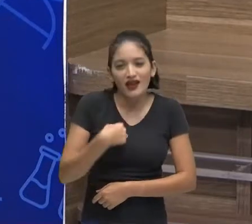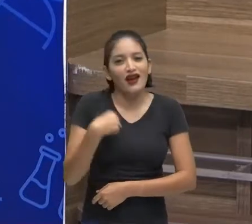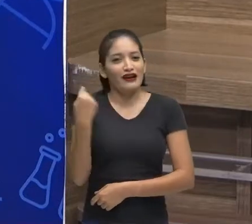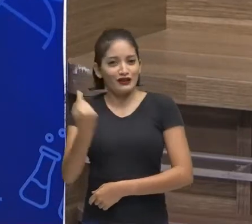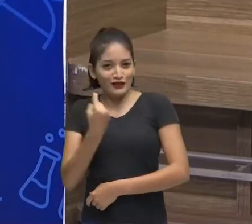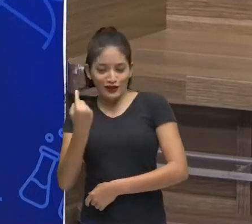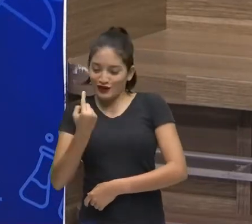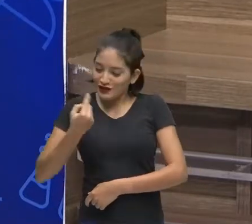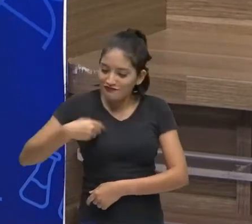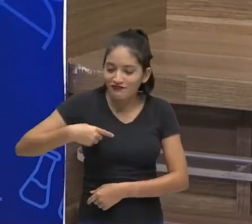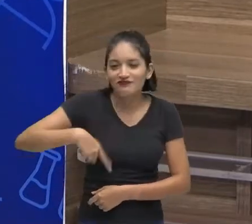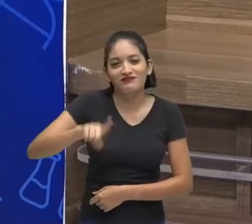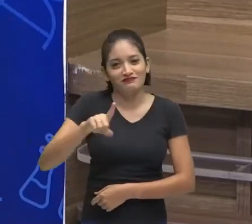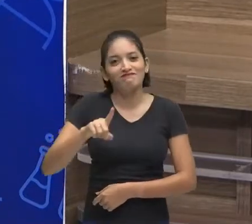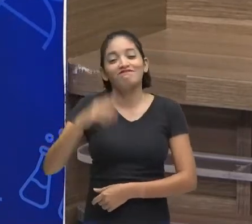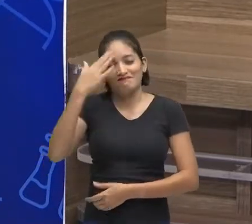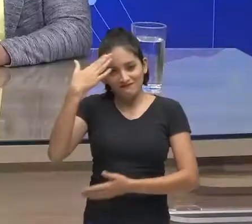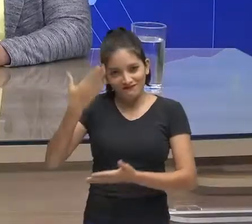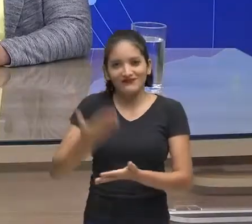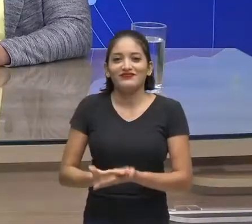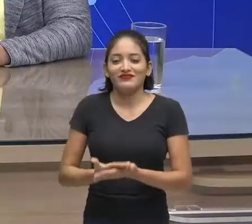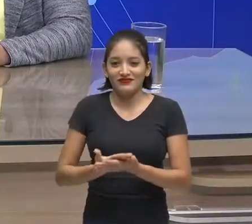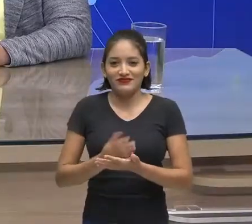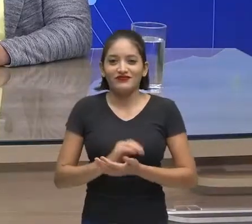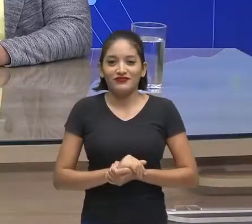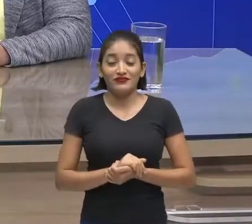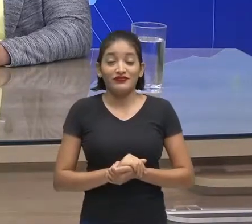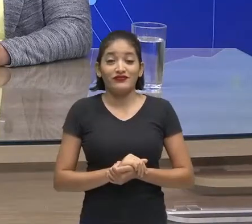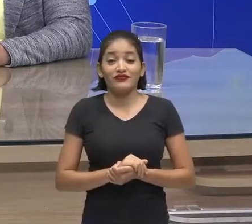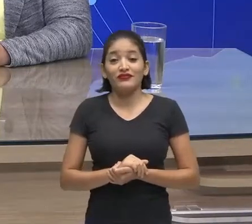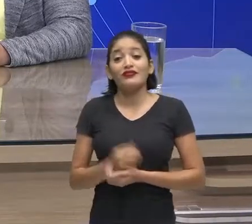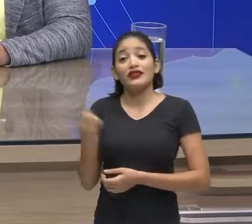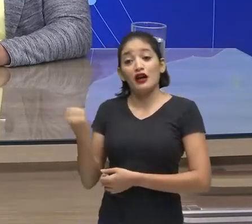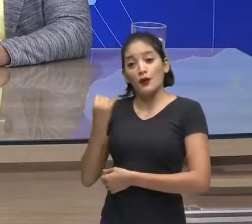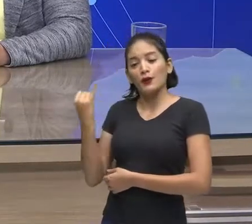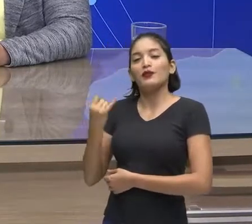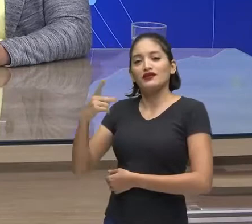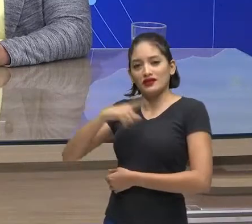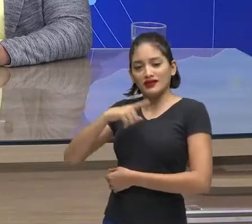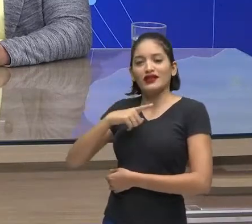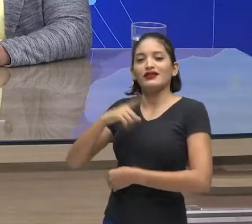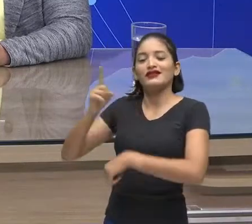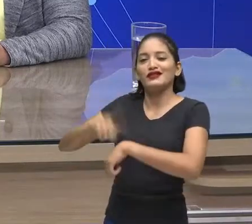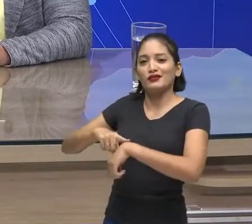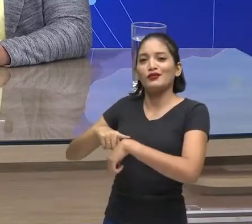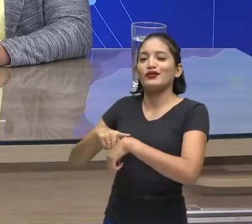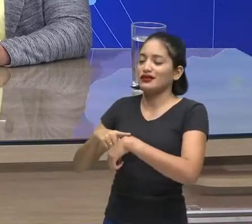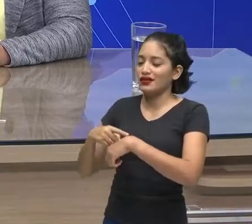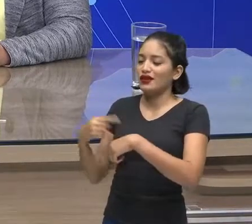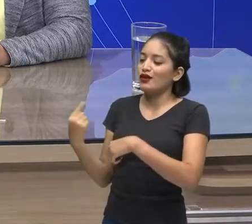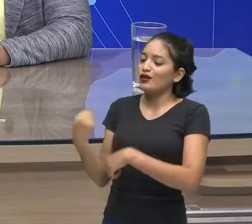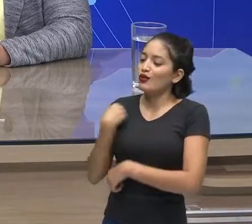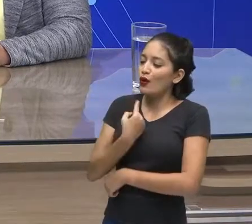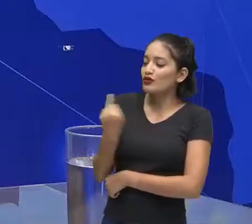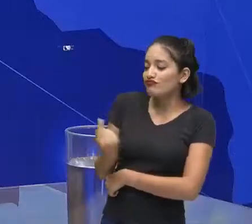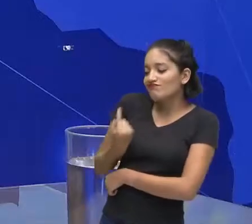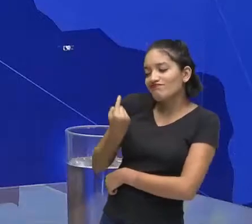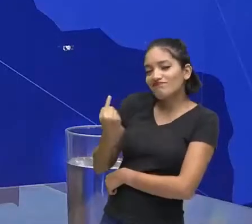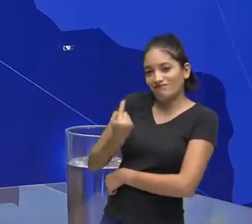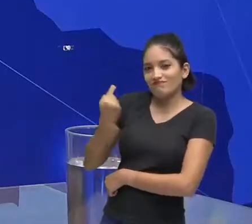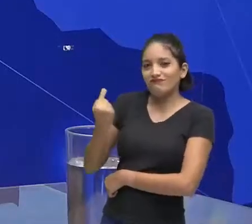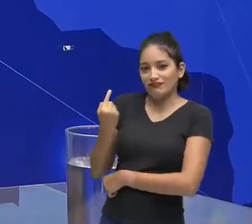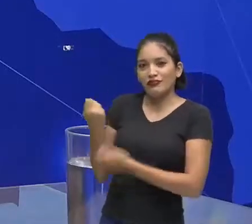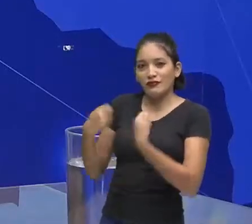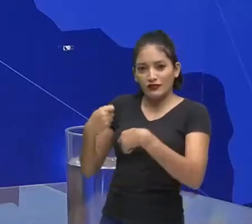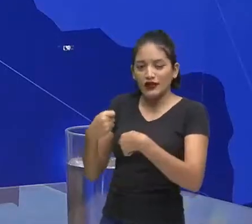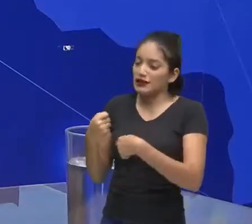mesmo. Pode ter certeza. Com certeza, é importantíssimo a gente experimentar esses momentos com a gente mesmo, A gente precisa estar bem na nossa